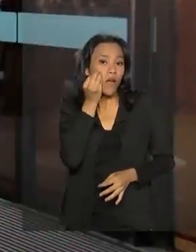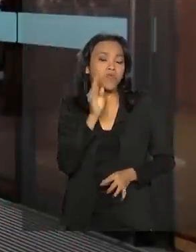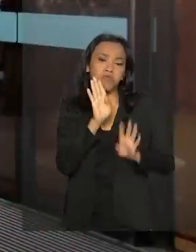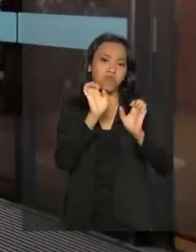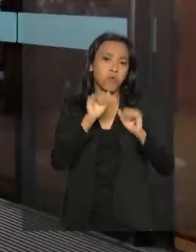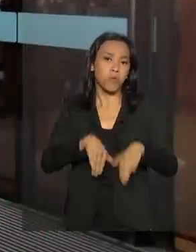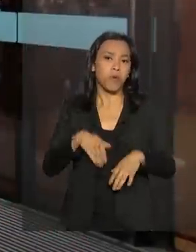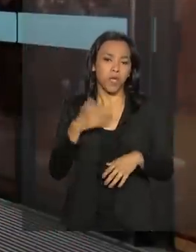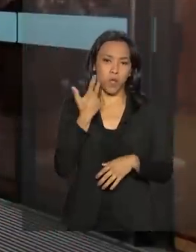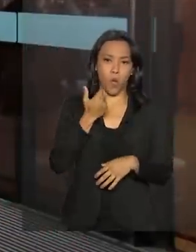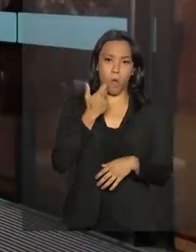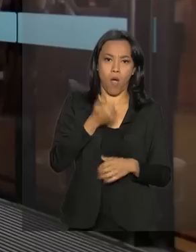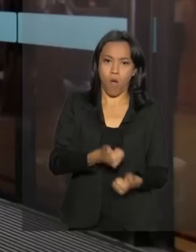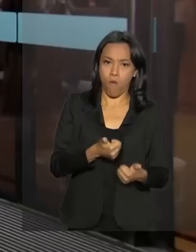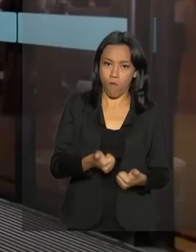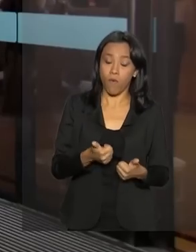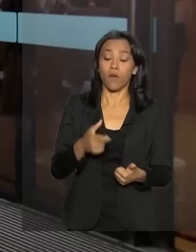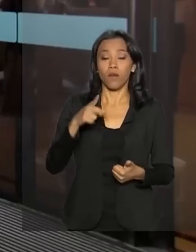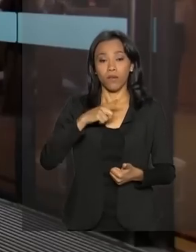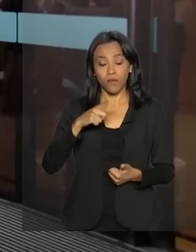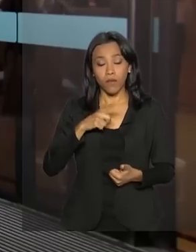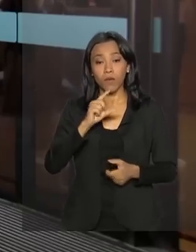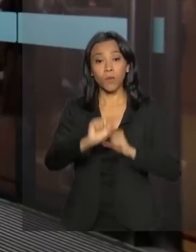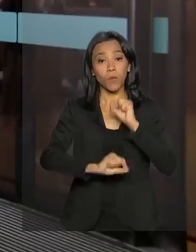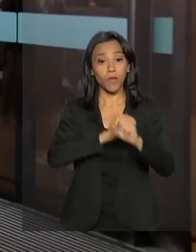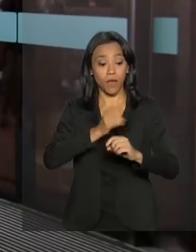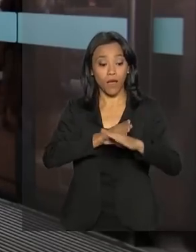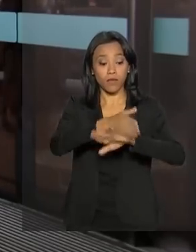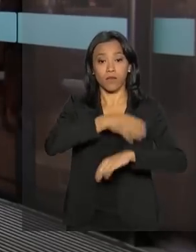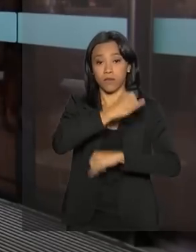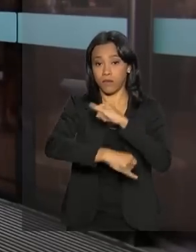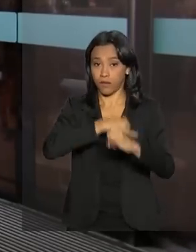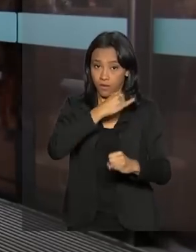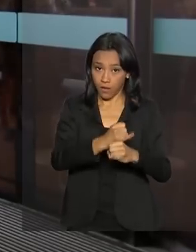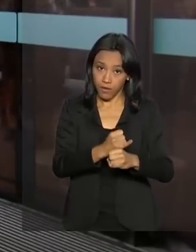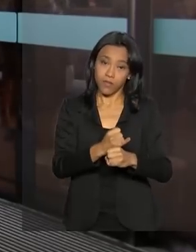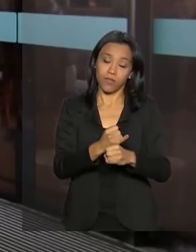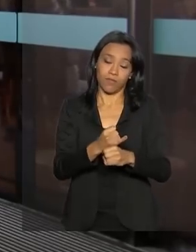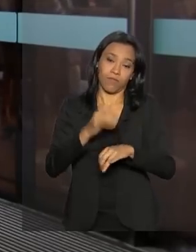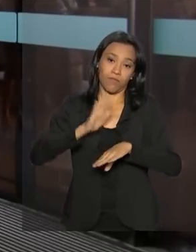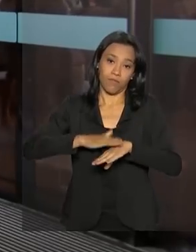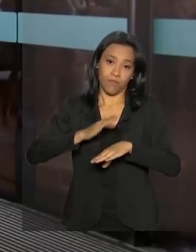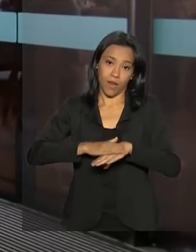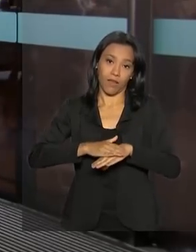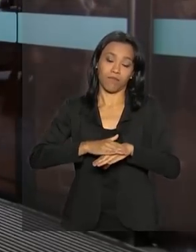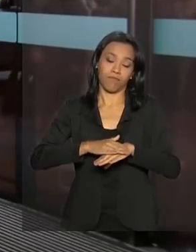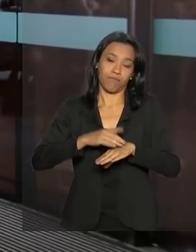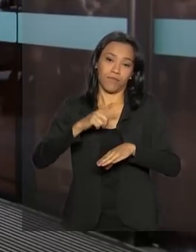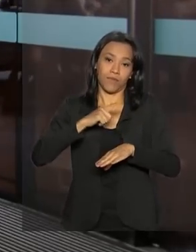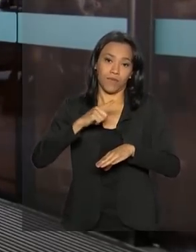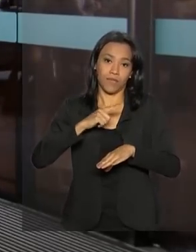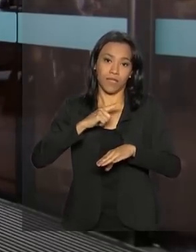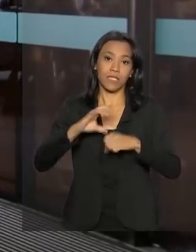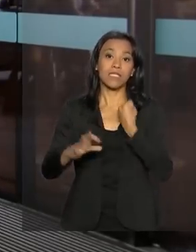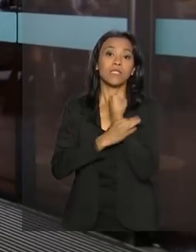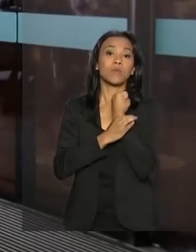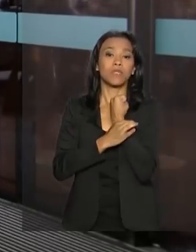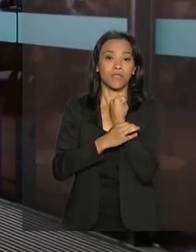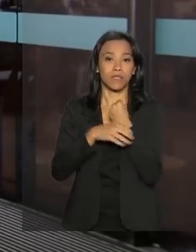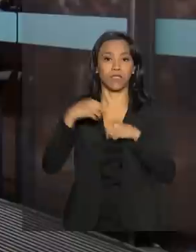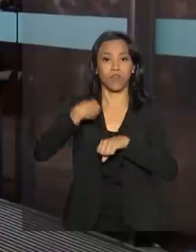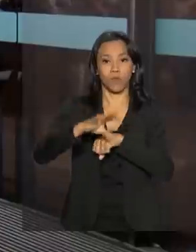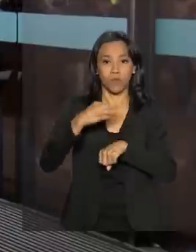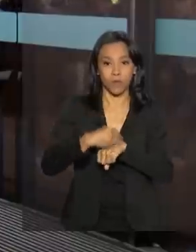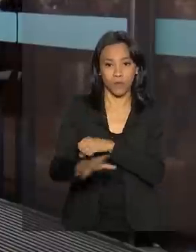funcionando normalmente e contam inclusive com acesso exclusivo à internet para uma questão de segurança da informação. De